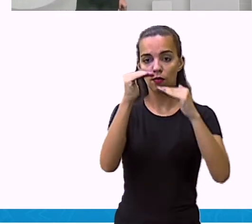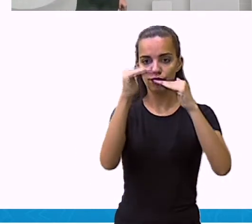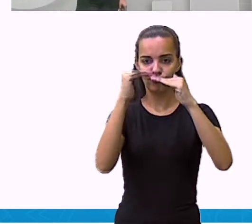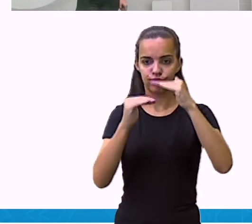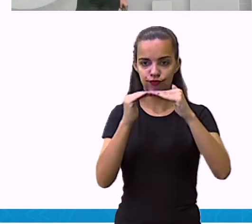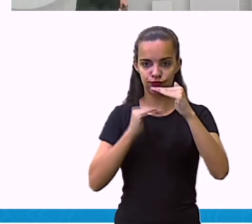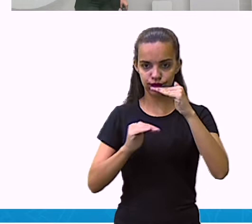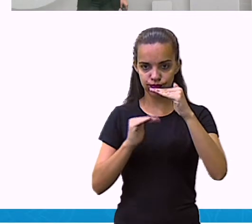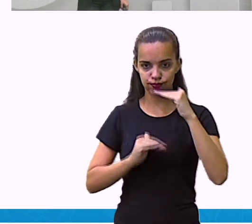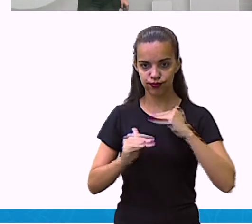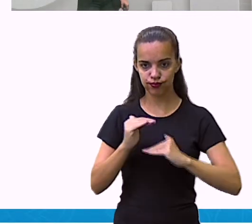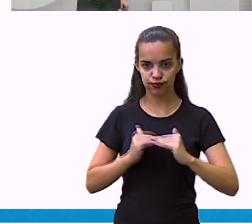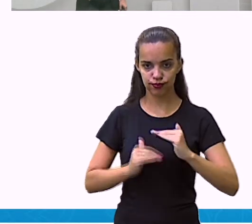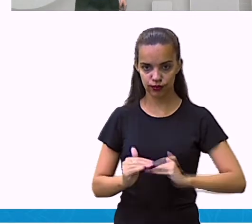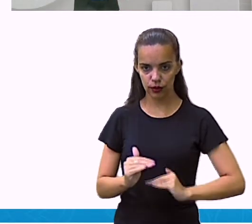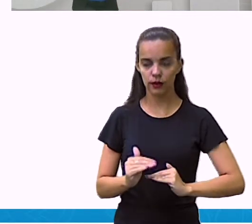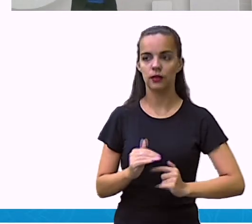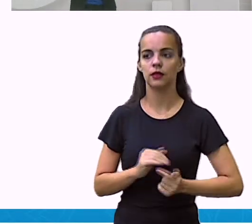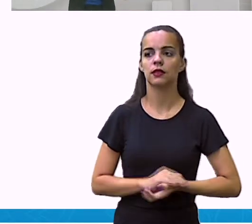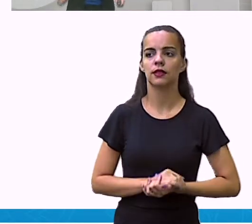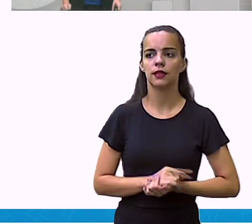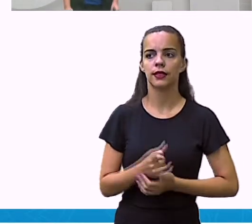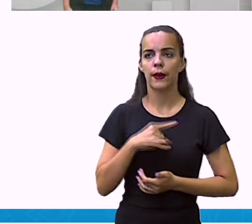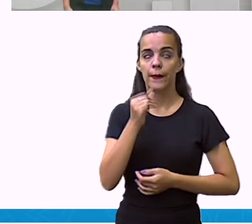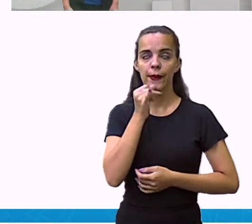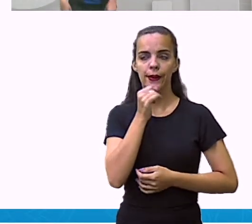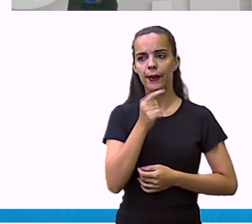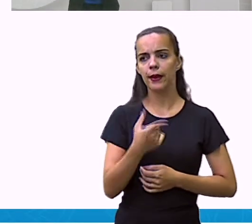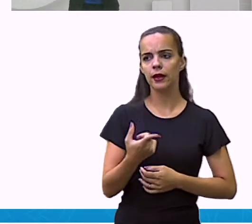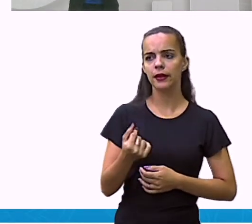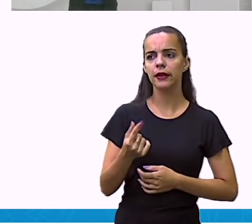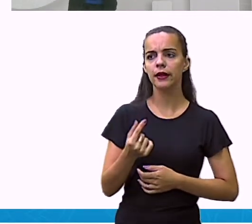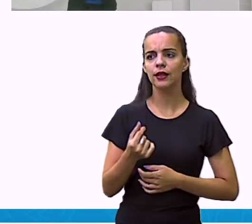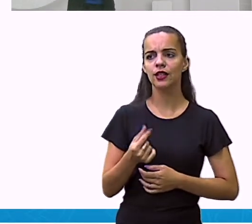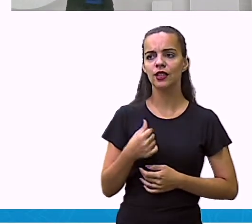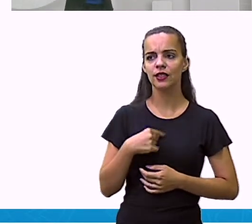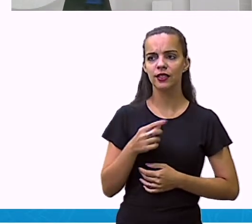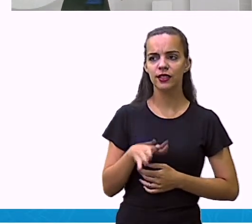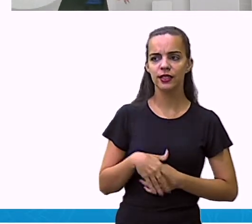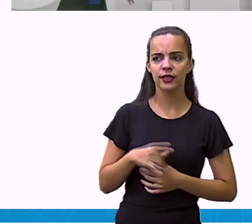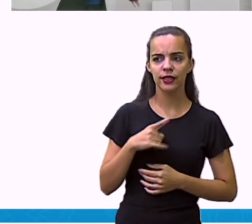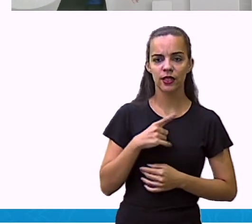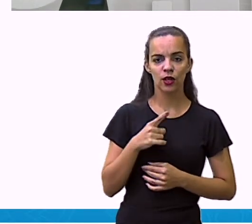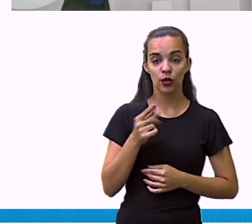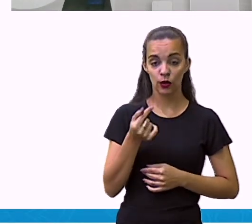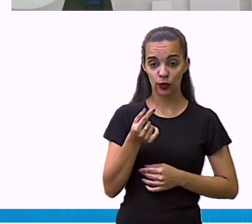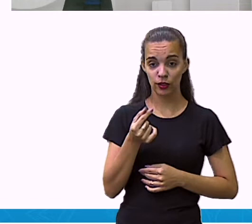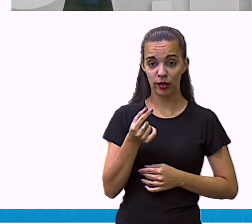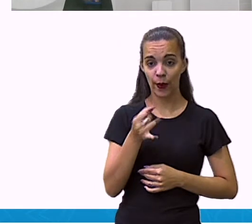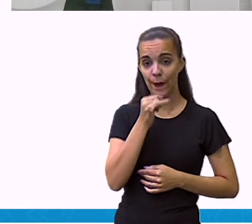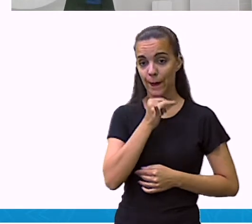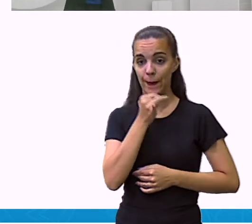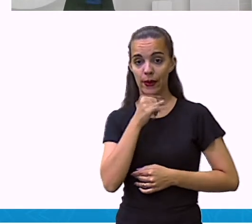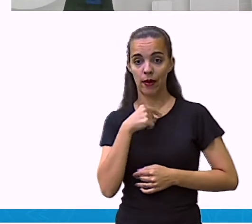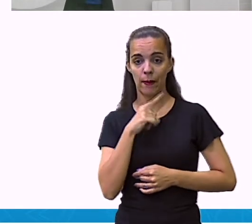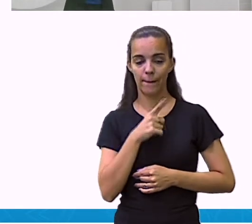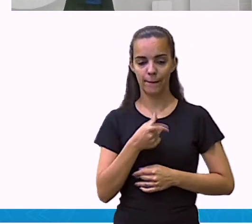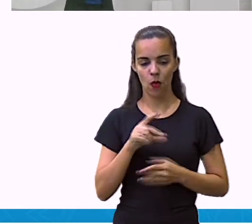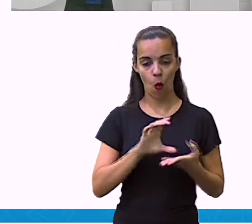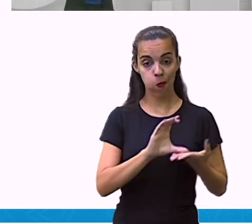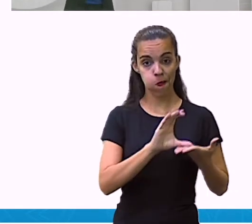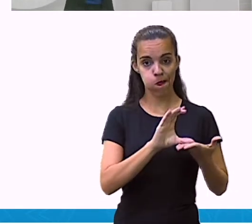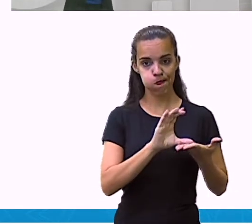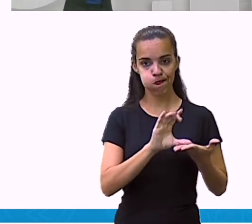coisa que decresce? Dinheiro, por exemplo, que vai ali, ó, só diminuindo. Você tinha